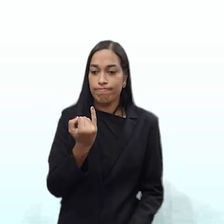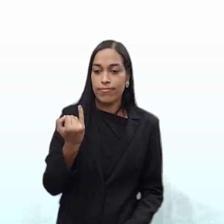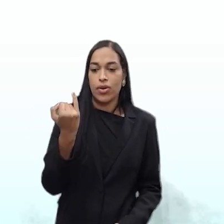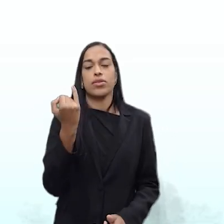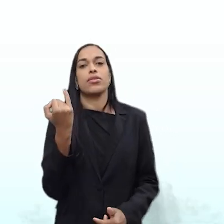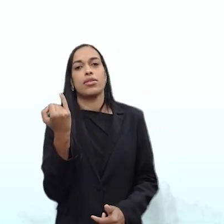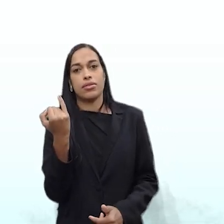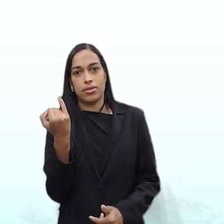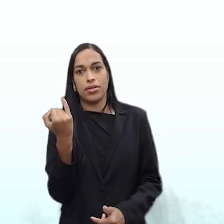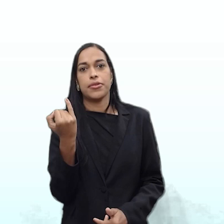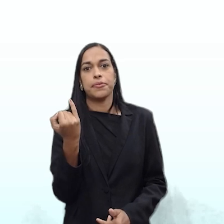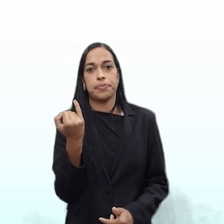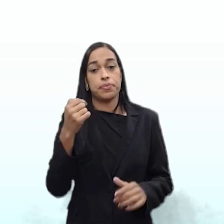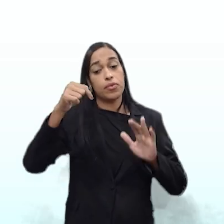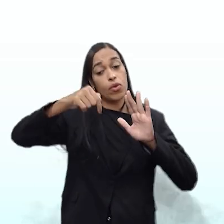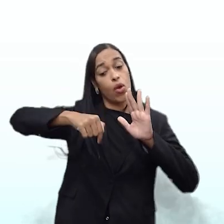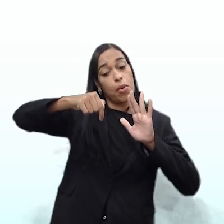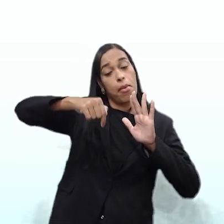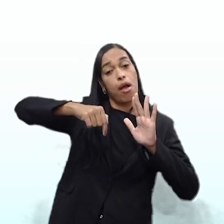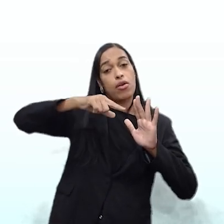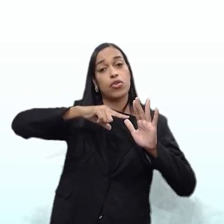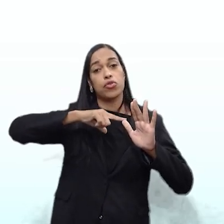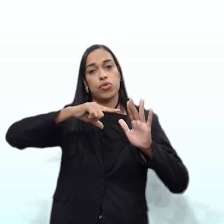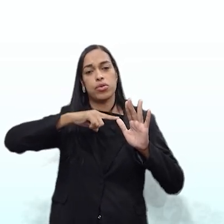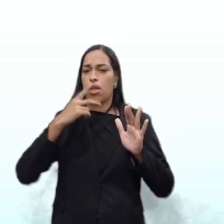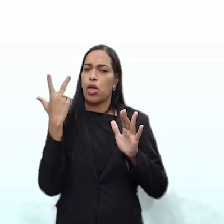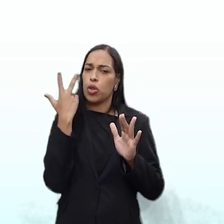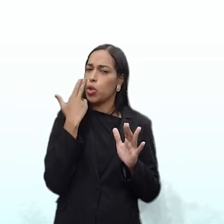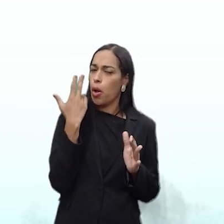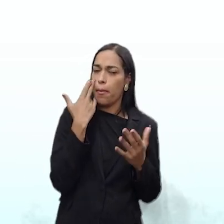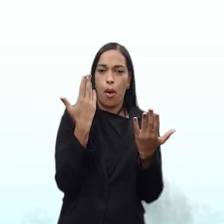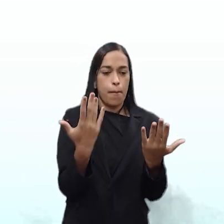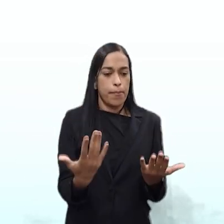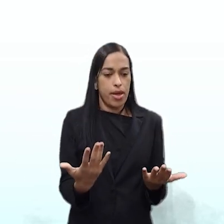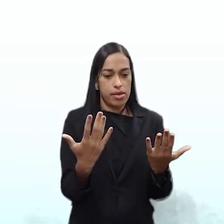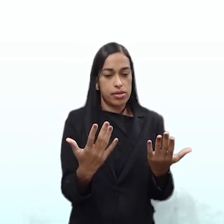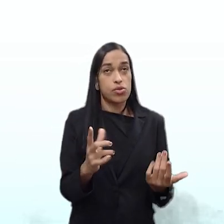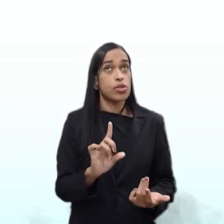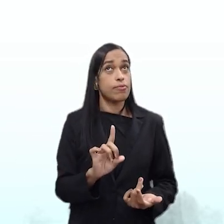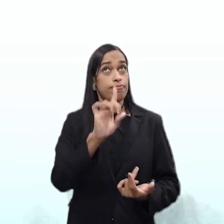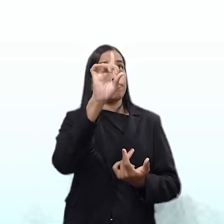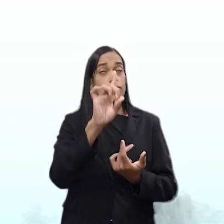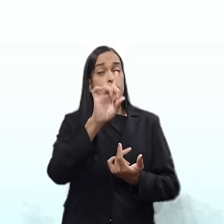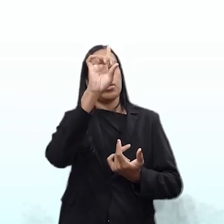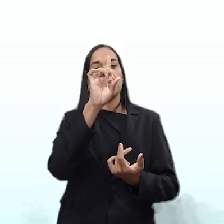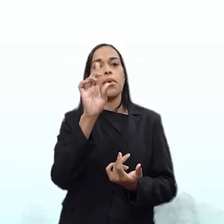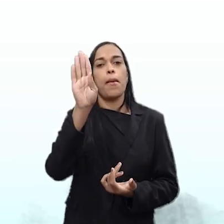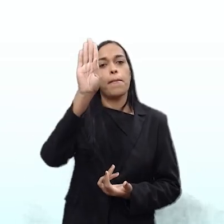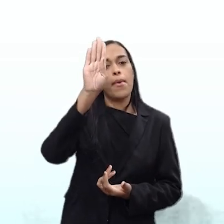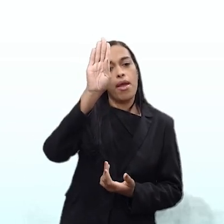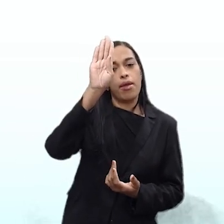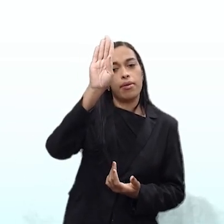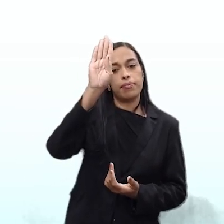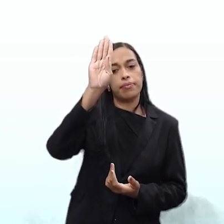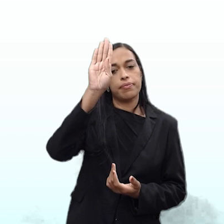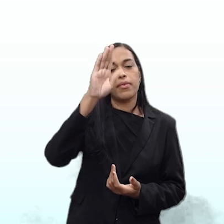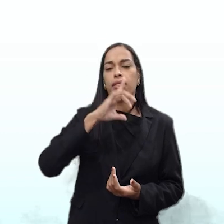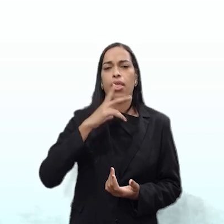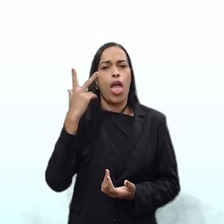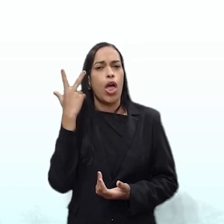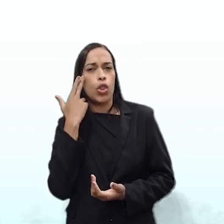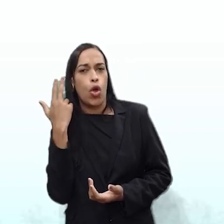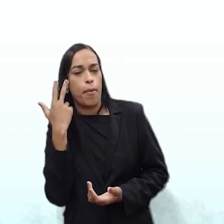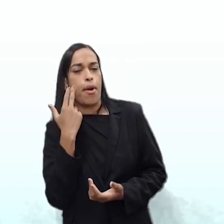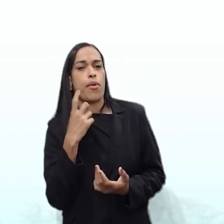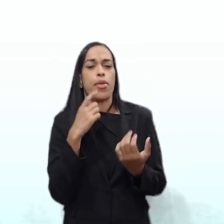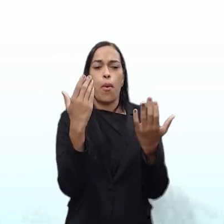cruciais. A parte de baixo, onde temos a normal e o peso, e na parte superior, no ponto B, onde você tem a normal e o o